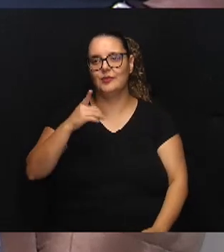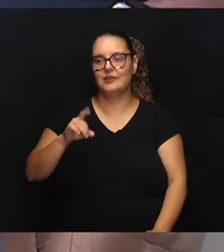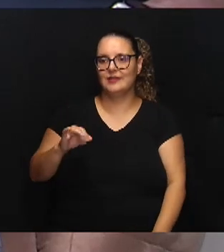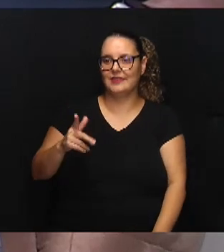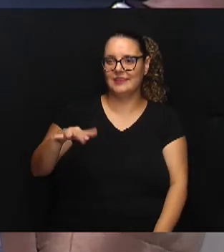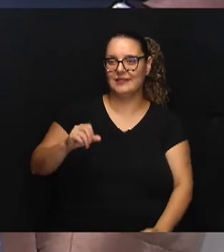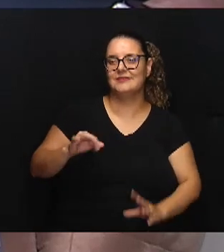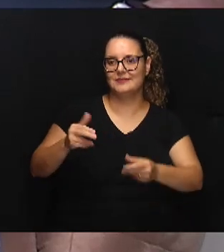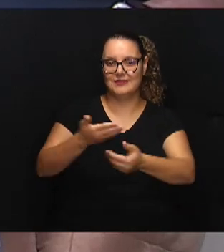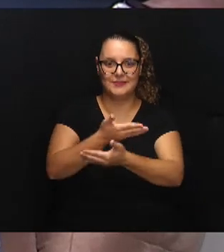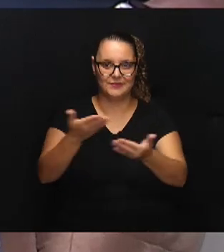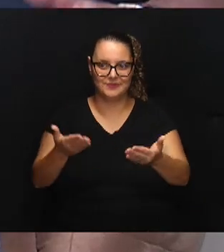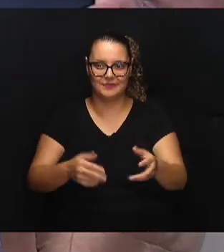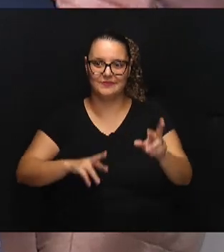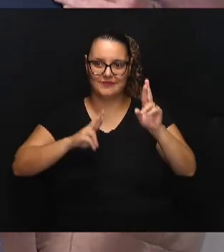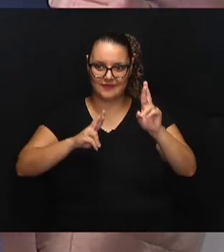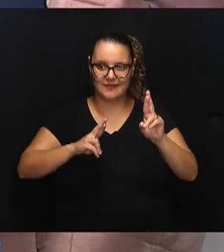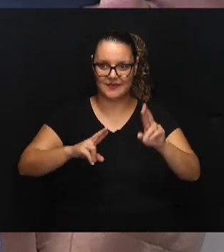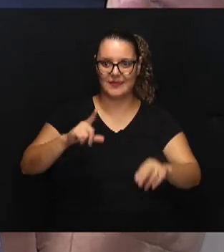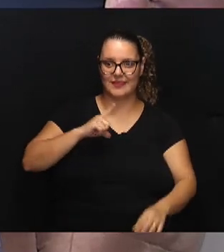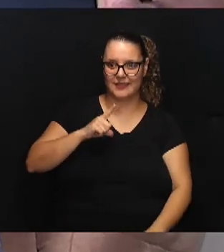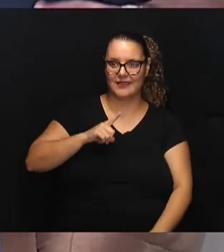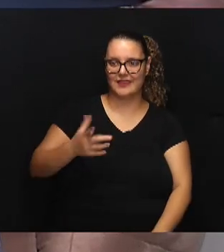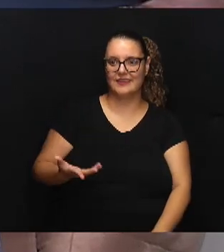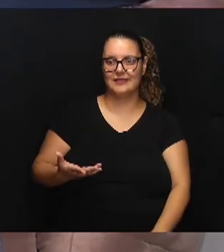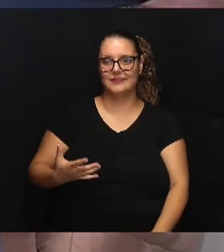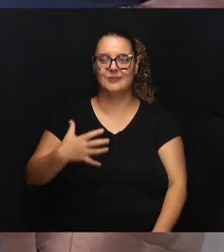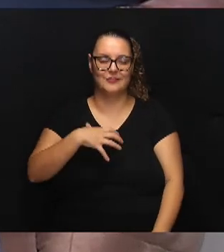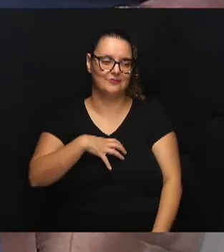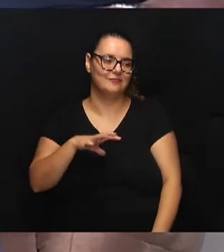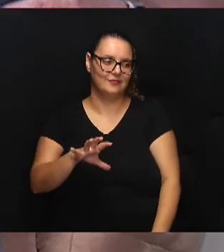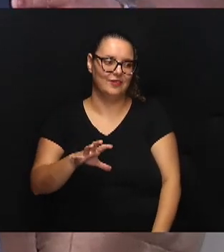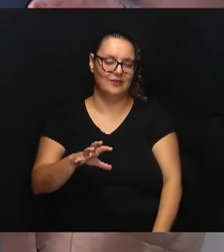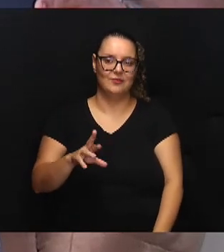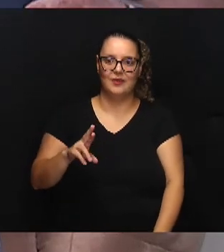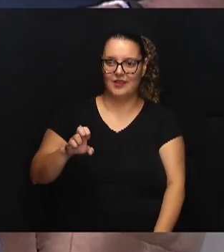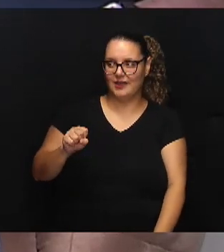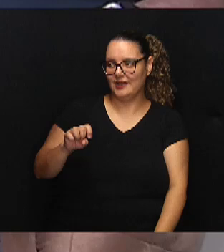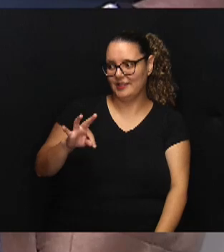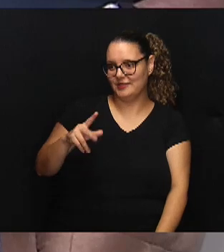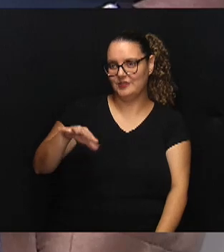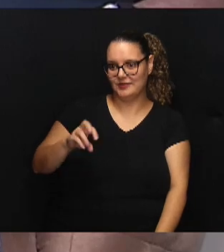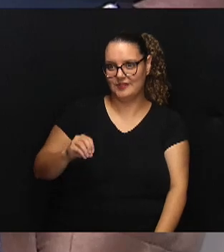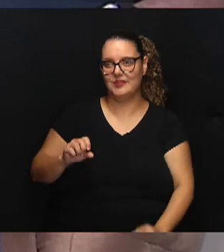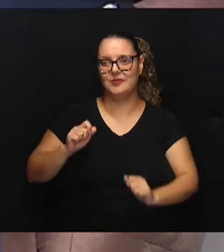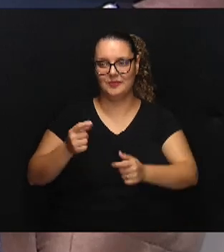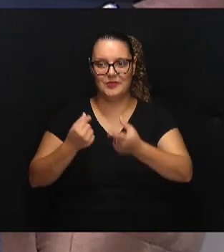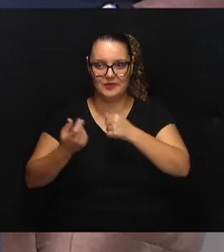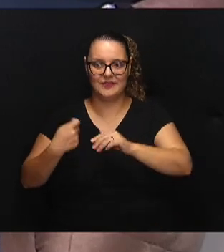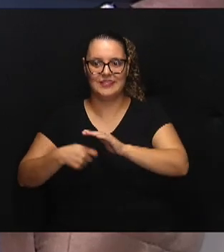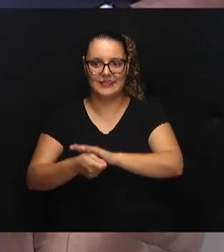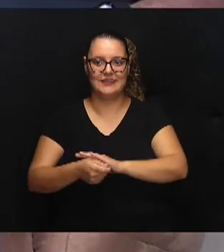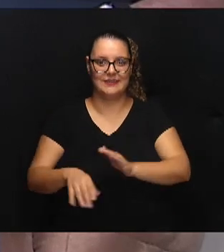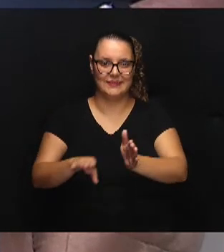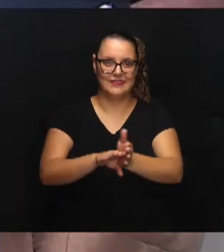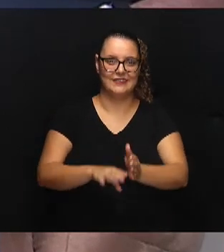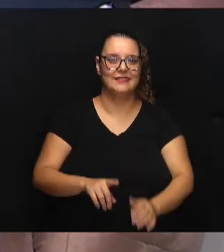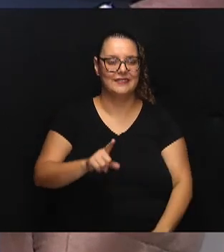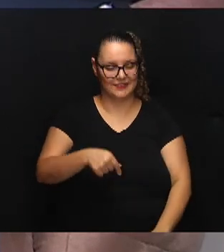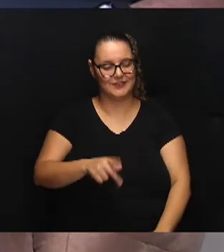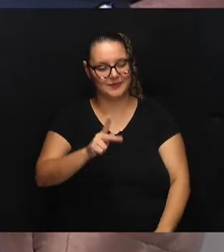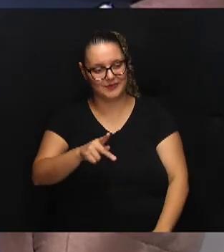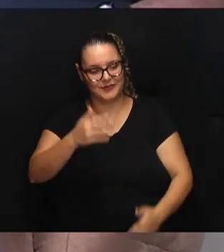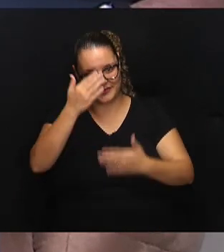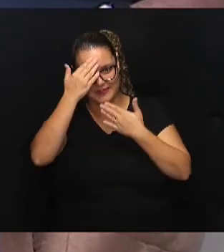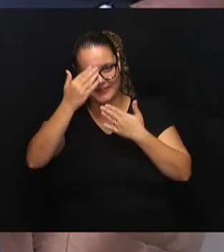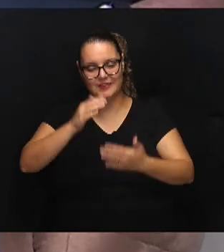todos vocês, eu espero que vocês tenham condições de ter uma restituição e poder investir o dinheirinho que vai vir. É isso, professor,